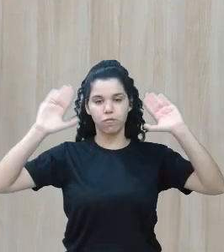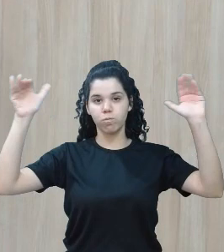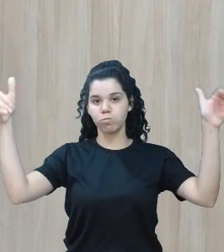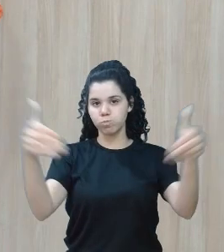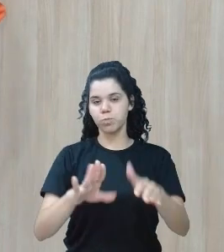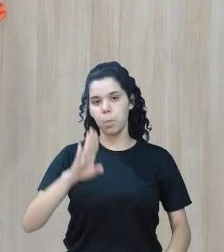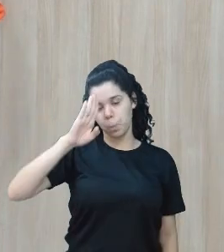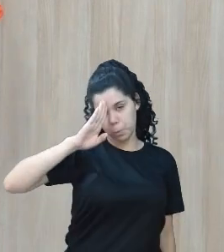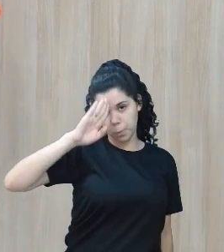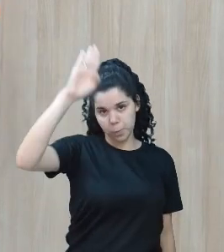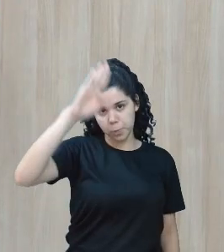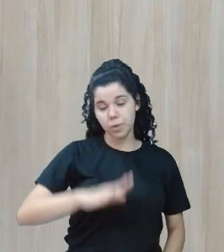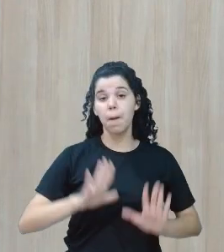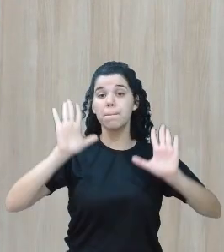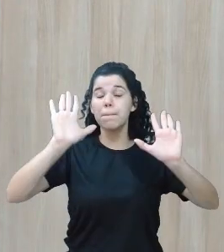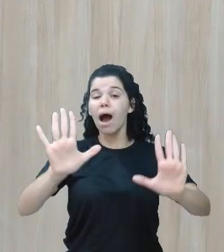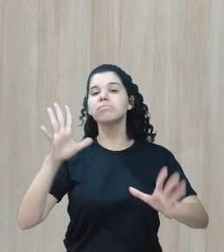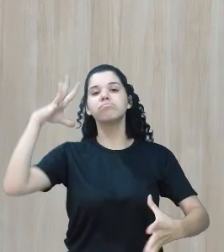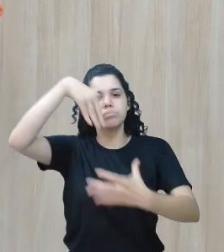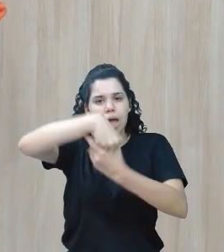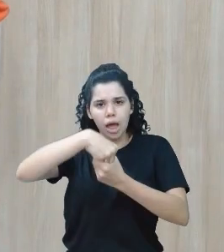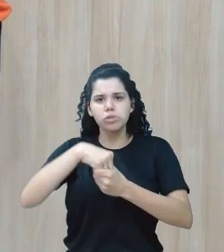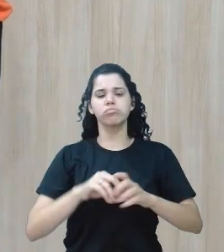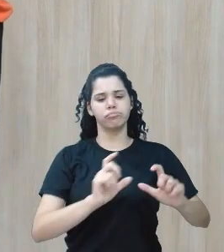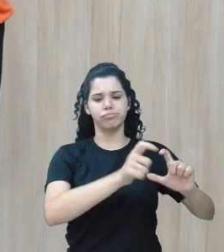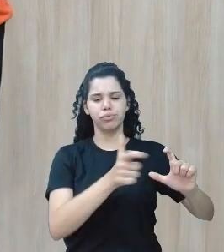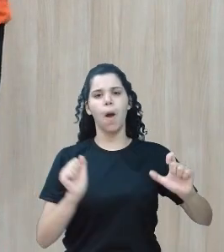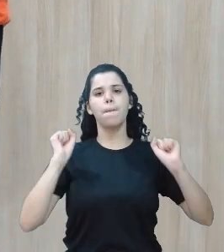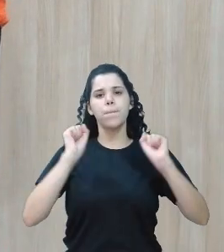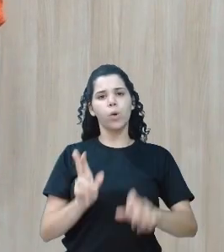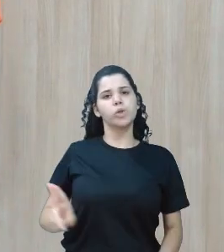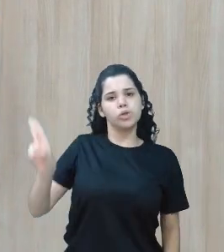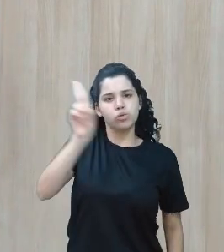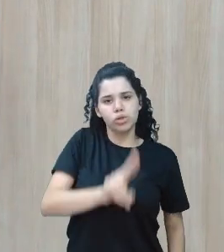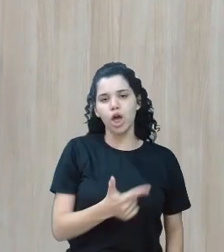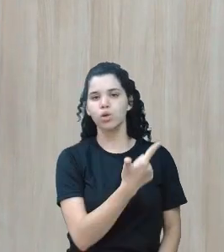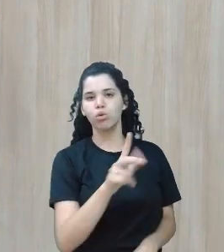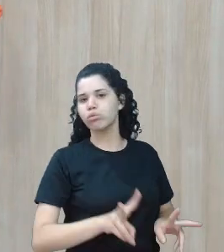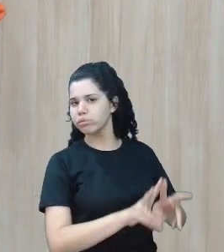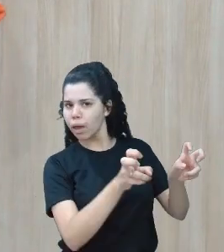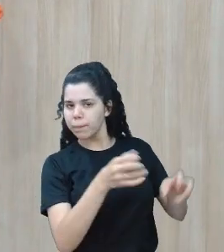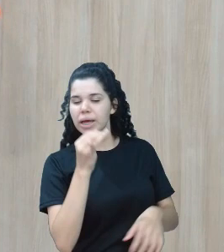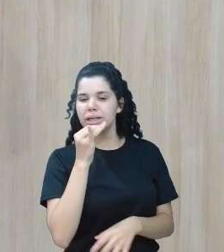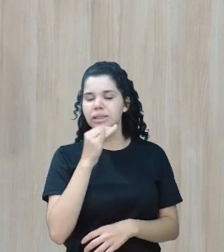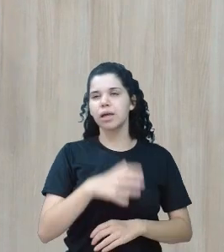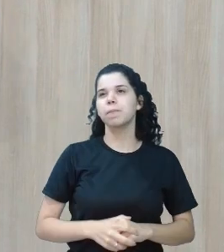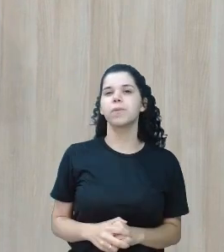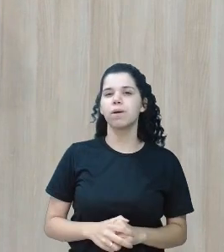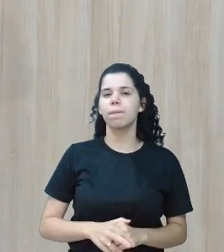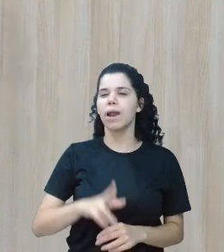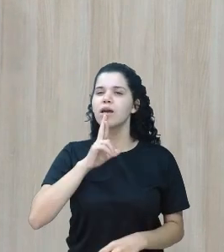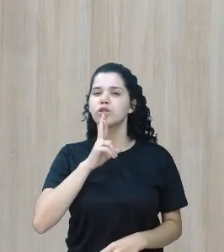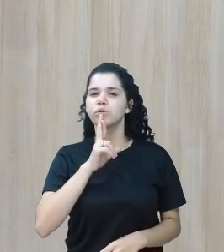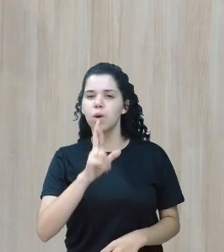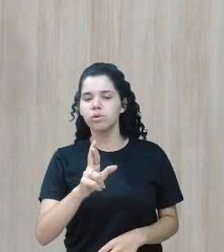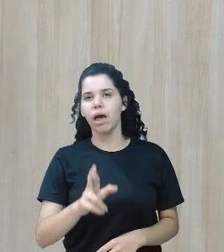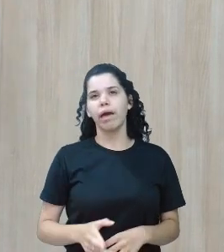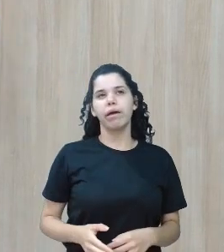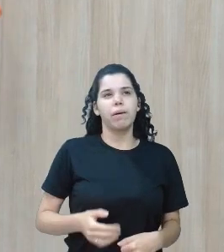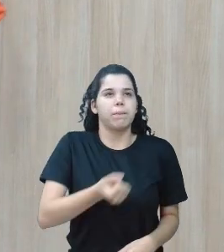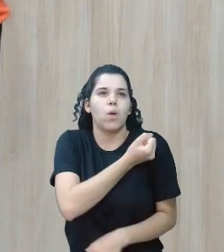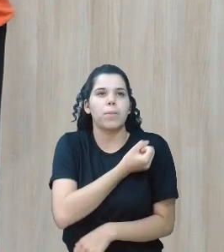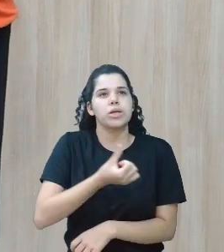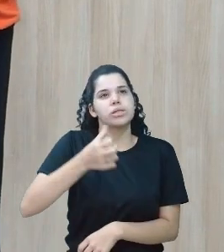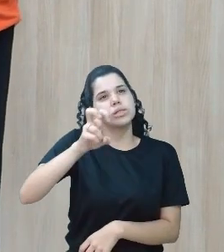a predominância. Mas isso não tira a possibilidade dessa mesma questão, por exemplo, para responder as questões 5, 6 e